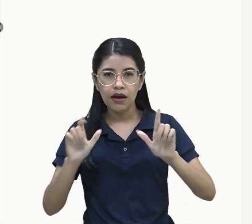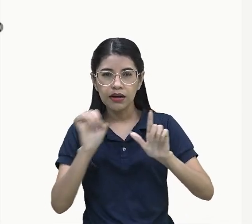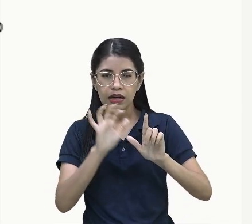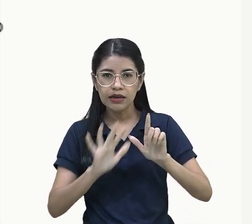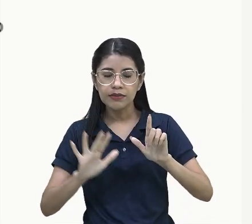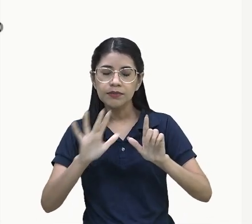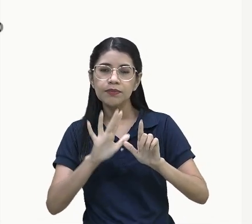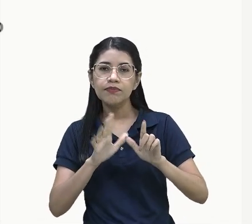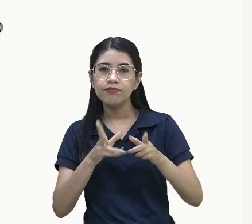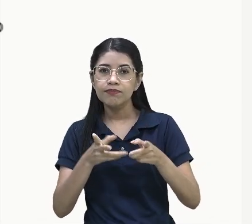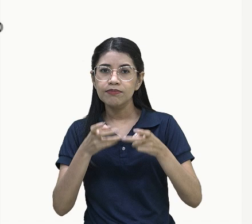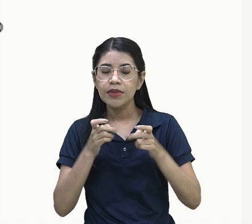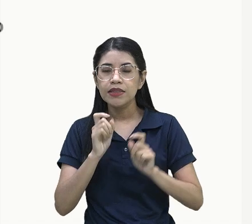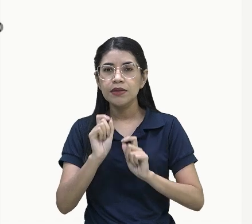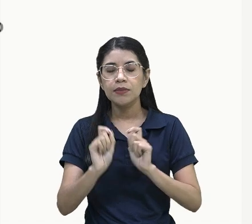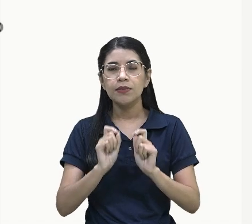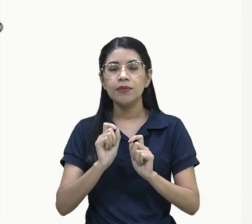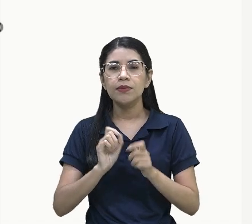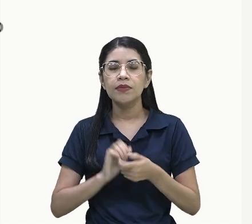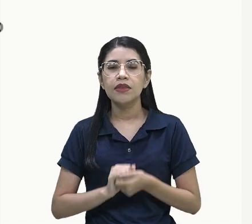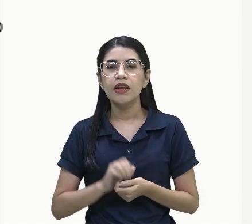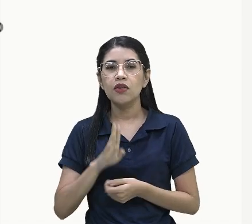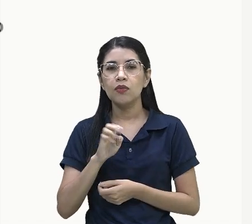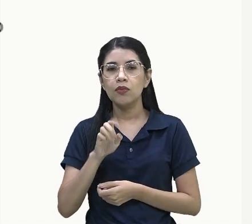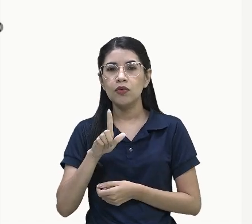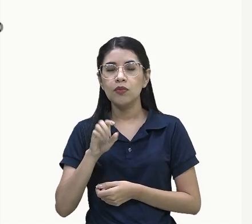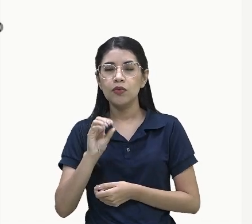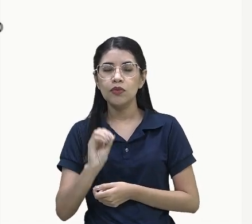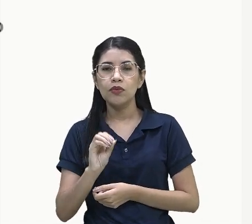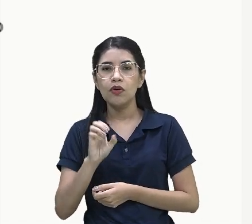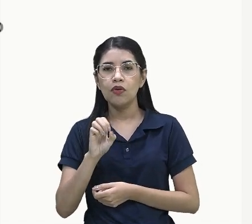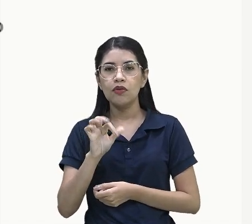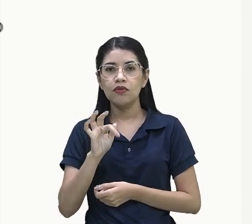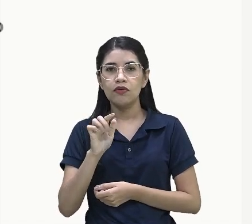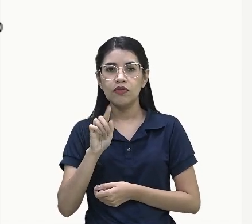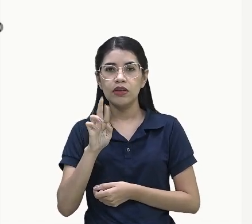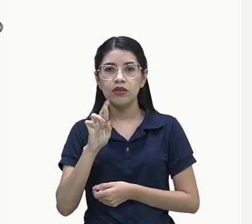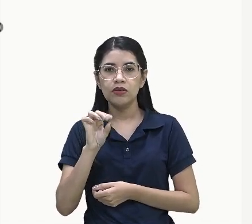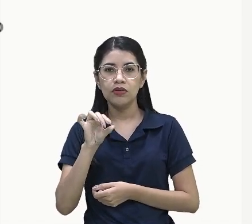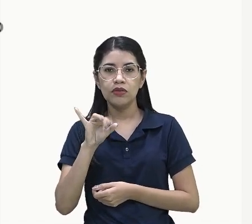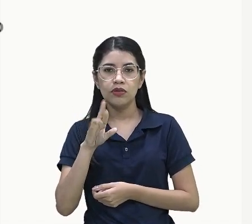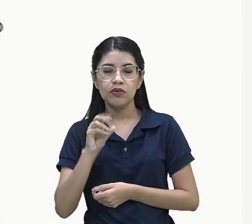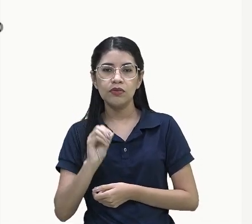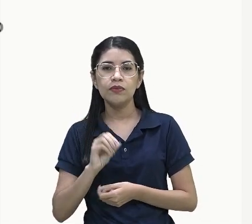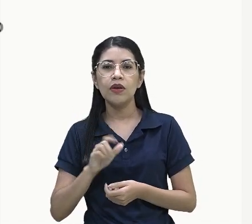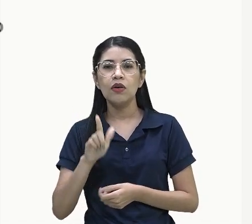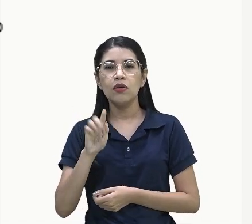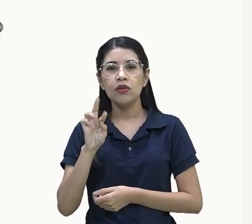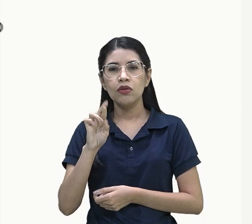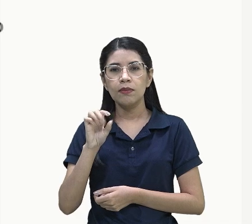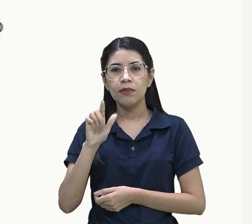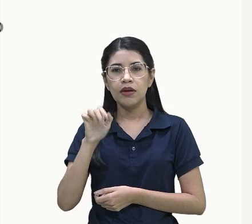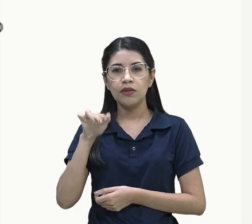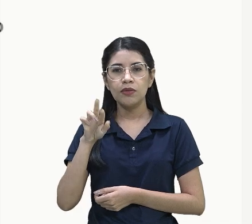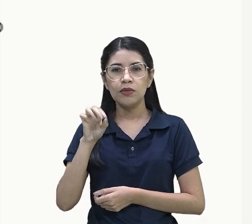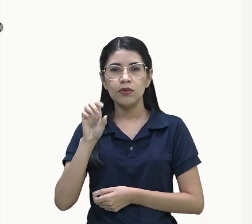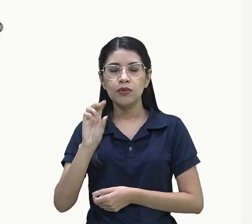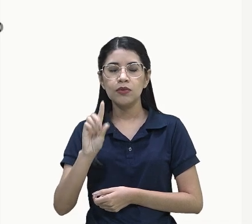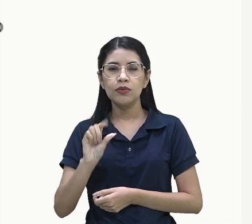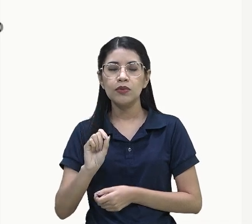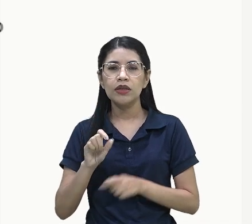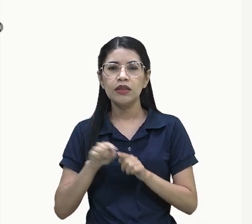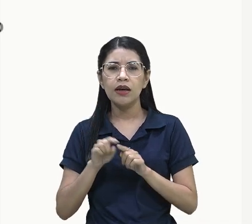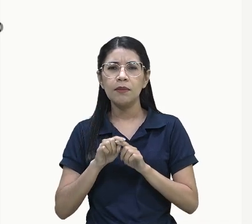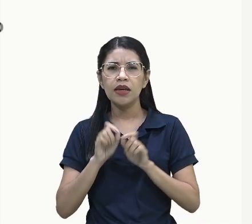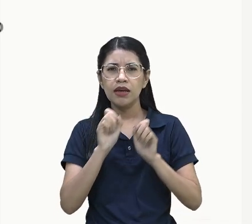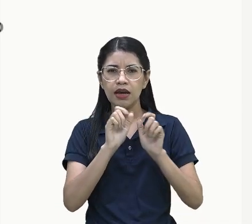aqui para a gente entender um pouquinho mais, nós temos o bulbo olfatório, nós temos o glomérulo, né, o axônio, e isso aqui tudo